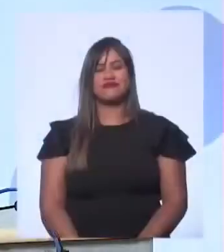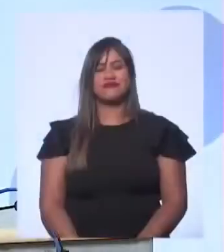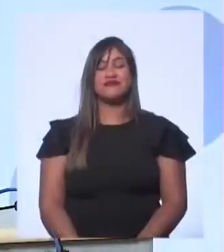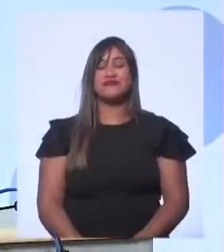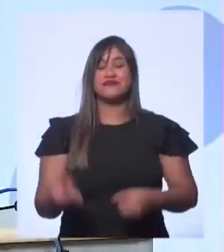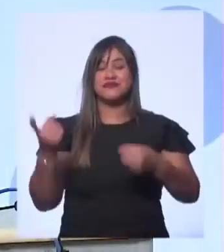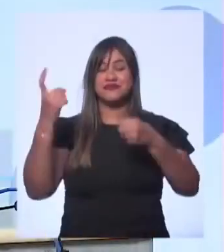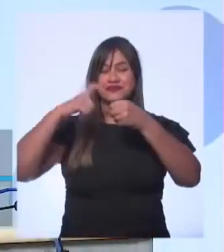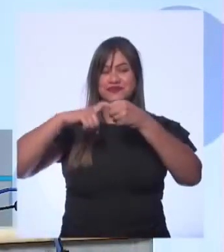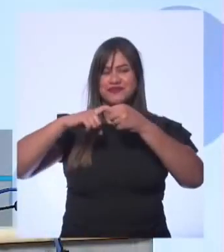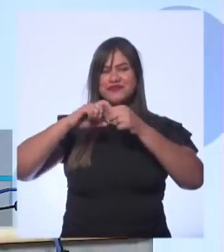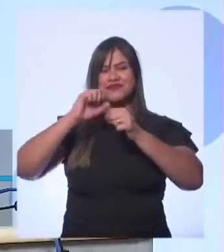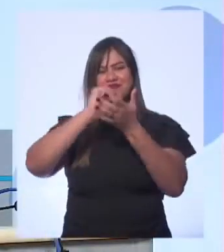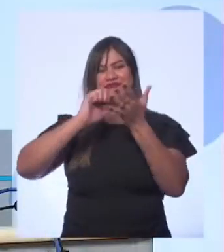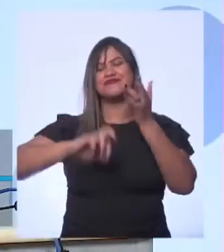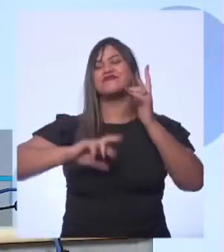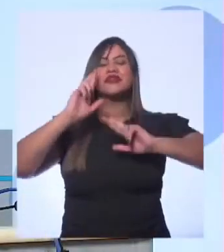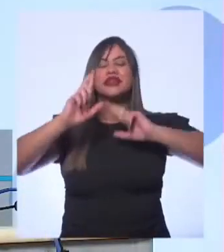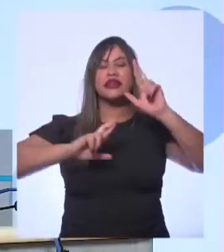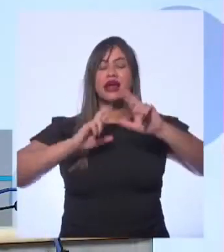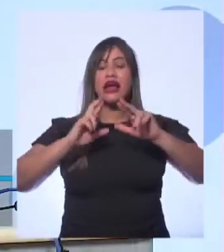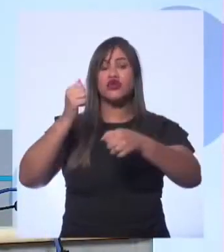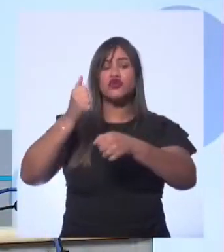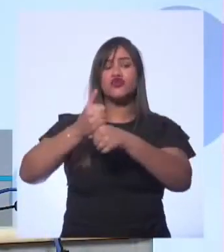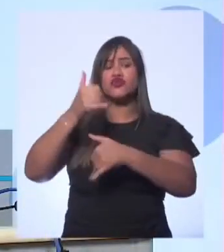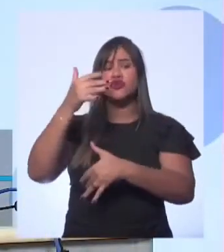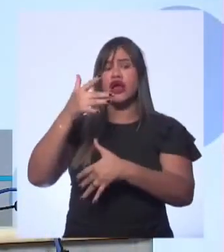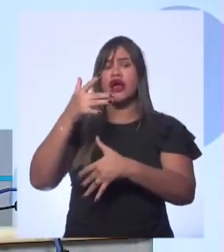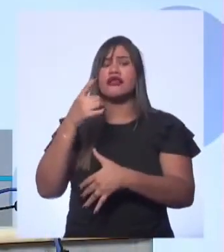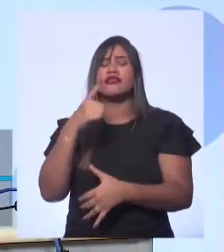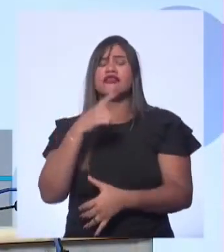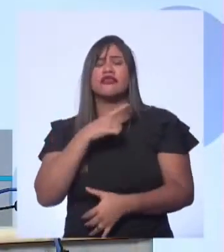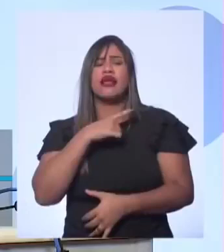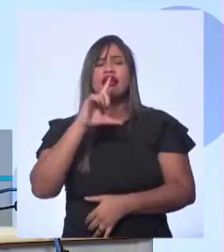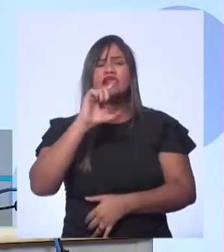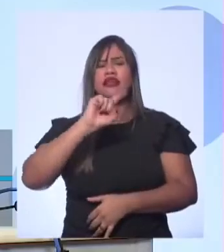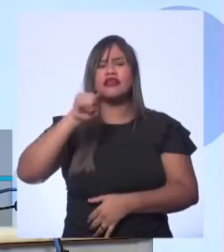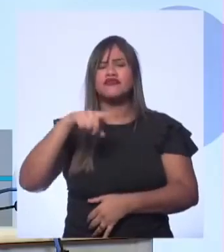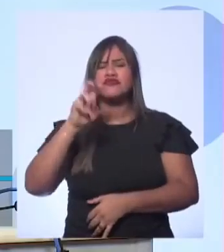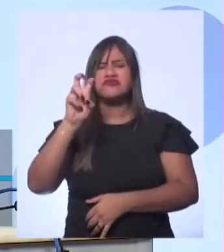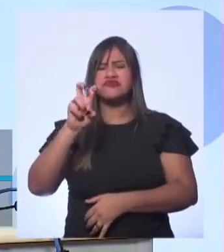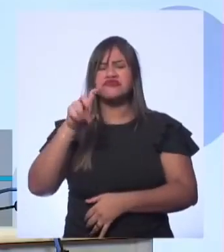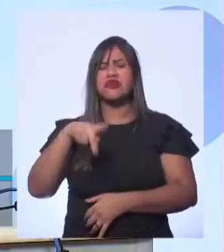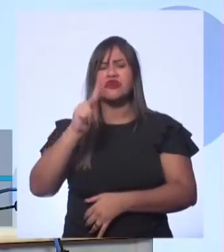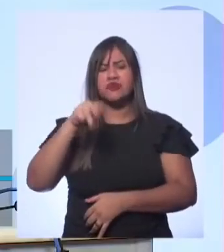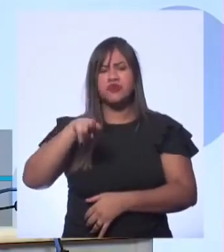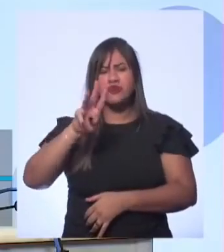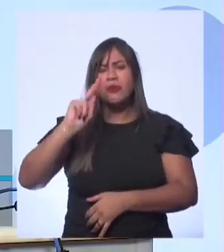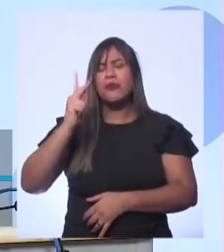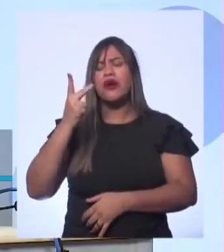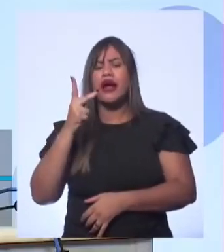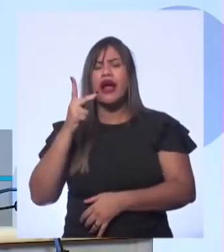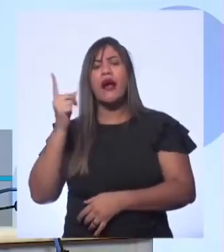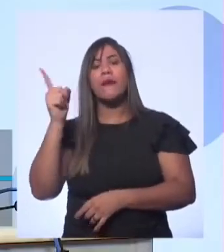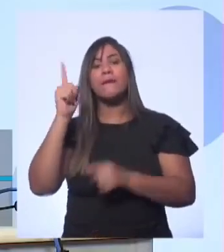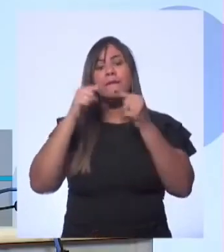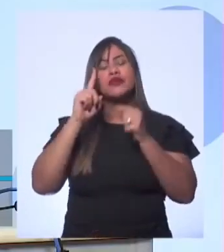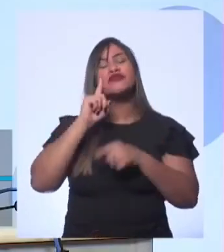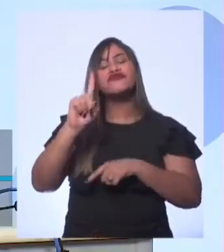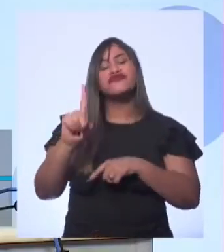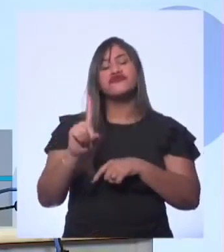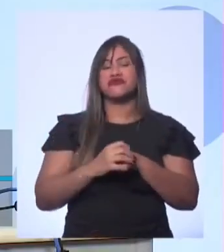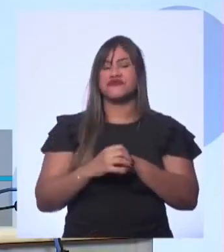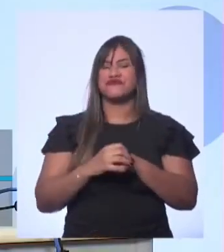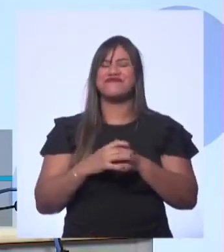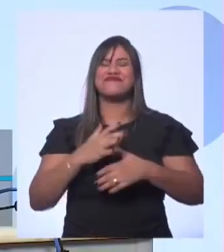Voltamos da atividade. Professora Roberta, no chat só apareceu 10,5 kWh por dia. E eu fiquei muito satisfeita. Então,